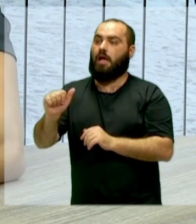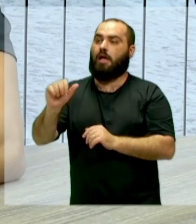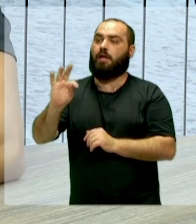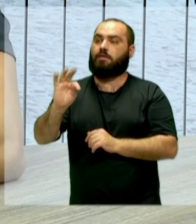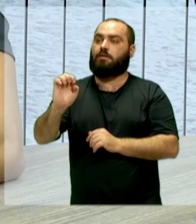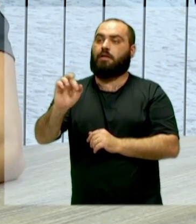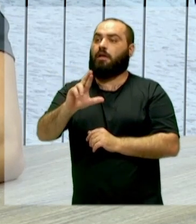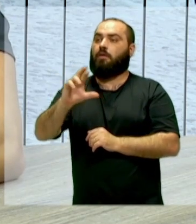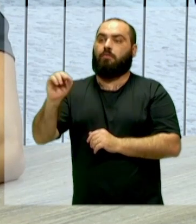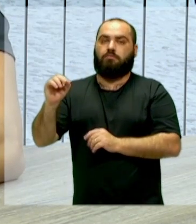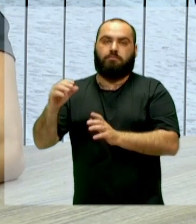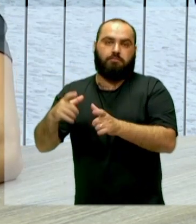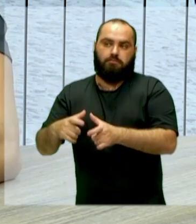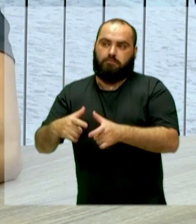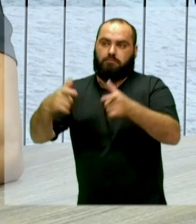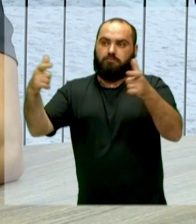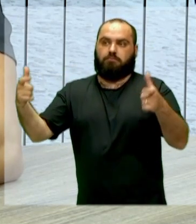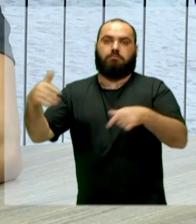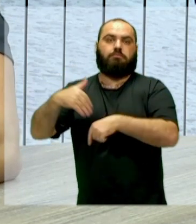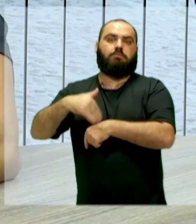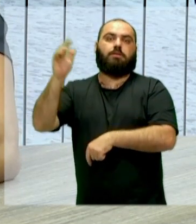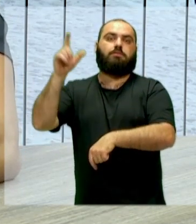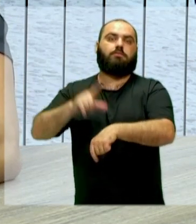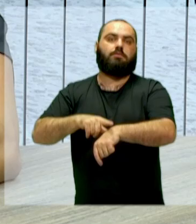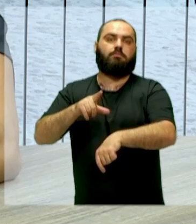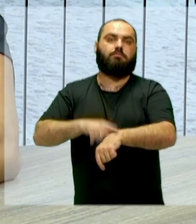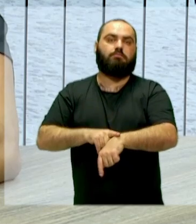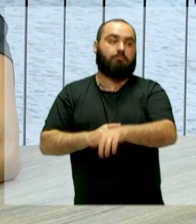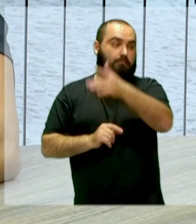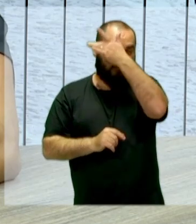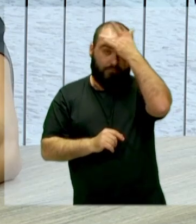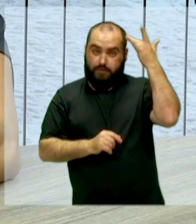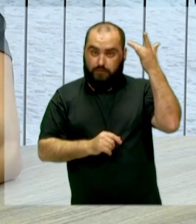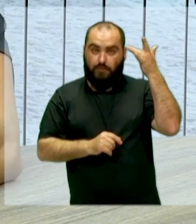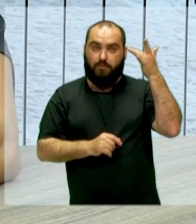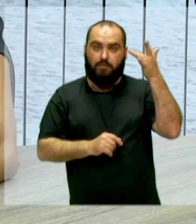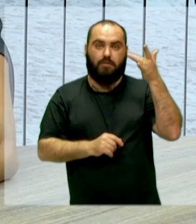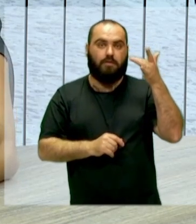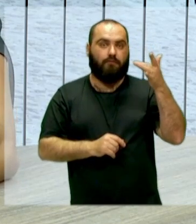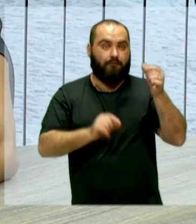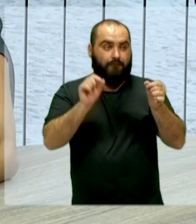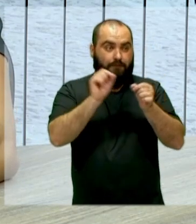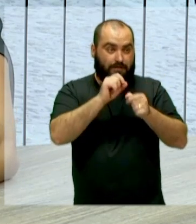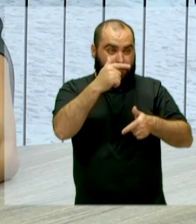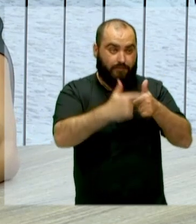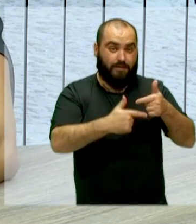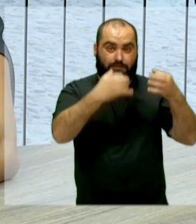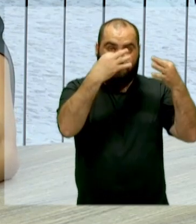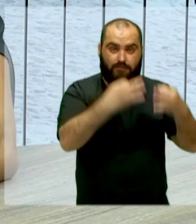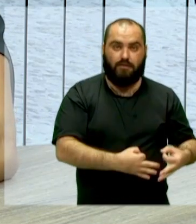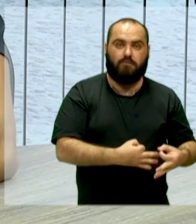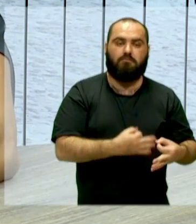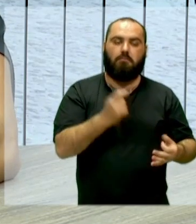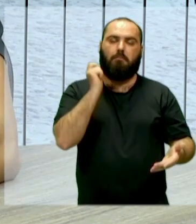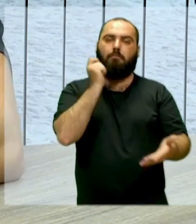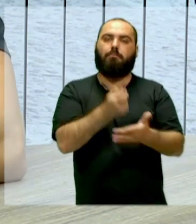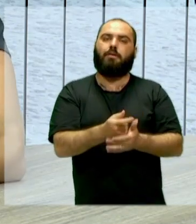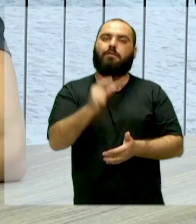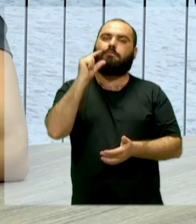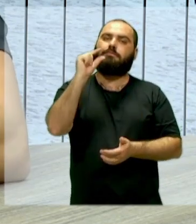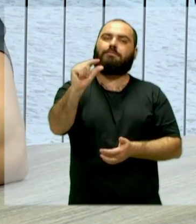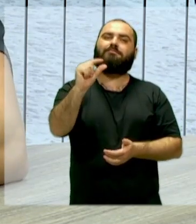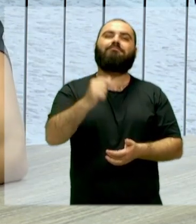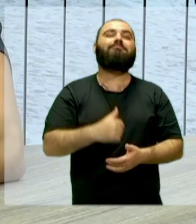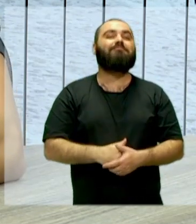longevidade maior e vai ser justo com quem desvia esse material de aterro e não usa o serviço público né Então essas